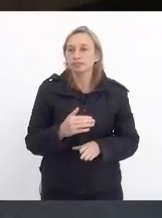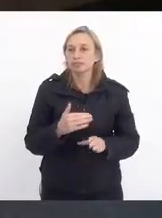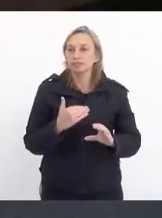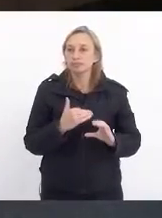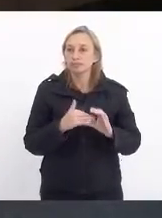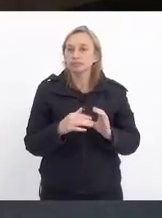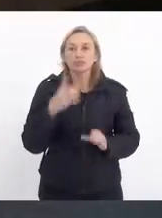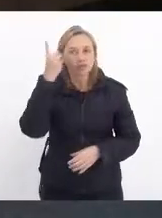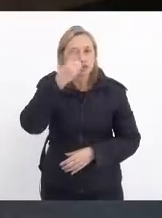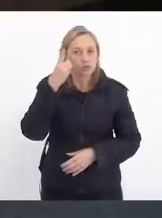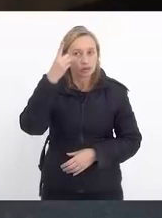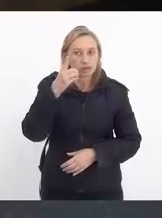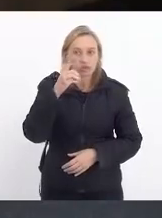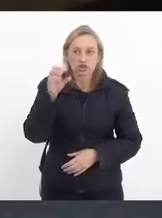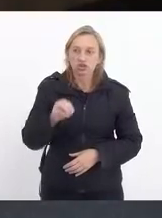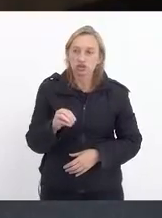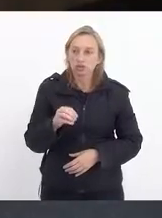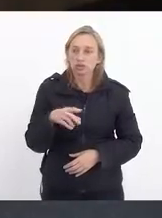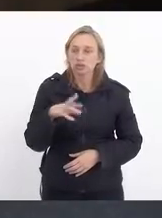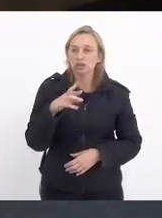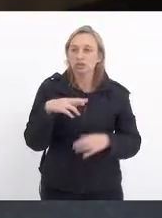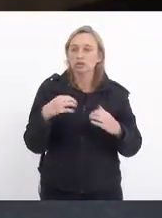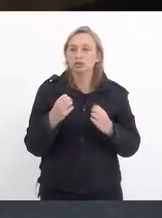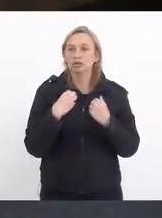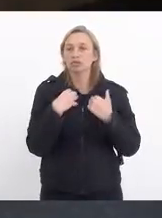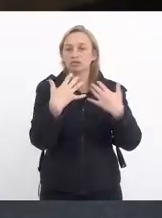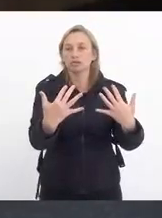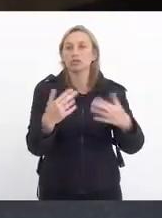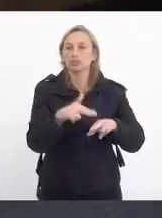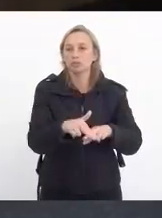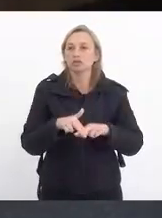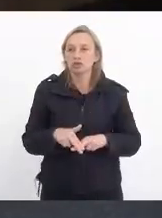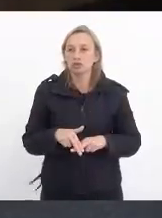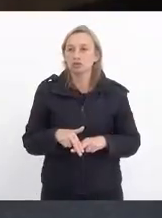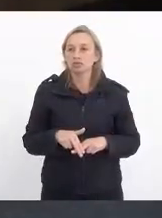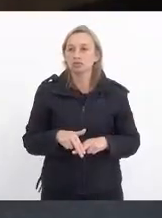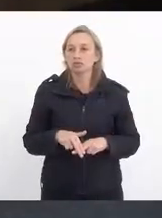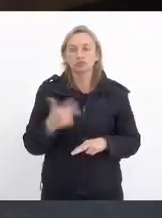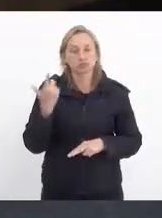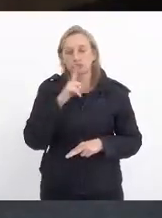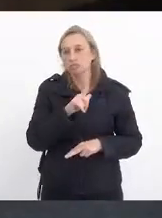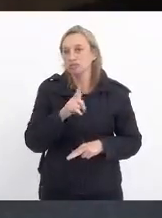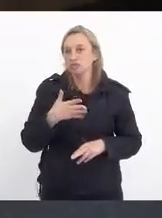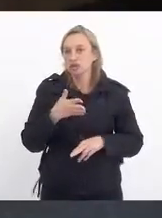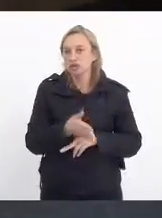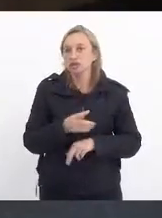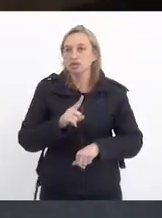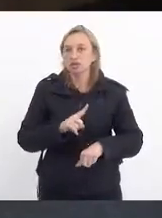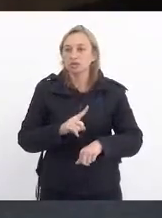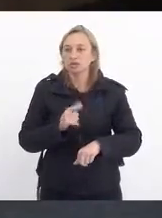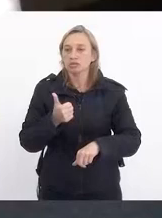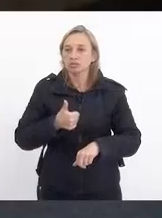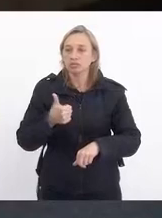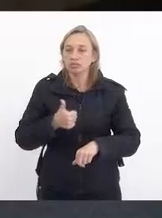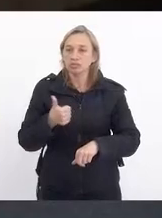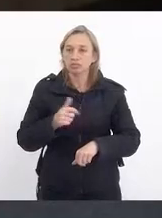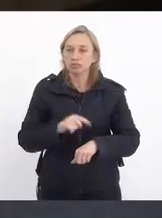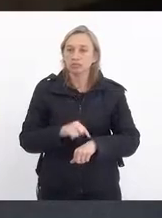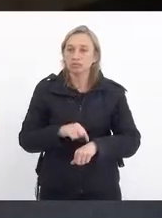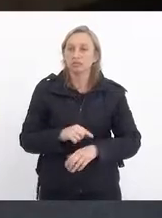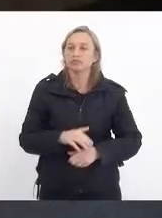defendeu aqui o deputado Marcelo Dino Na audiência pública por essa razão eu não consegui chegar a tempo de emitir o primeiro parecer